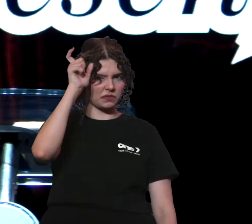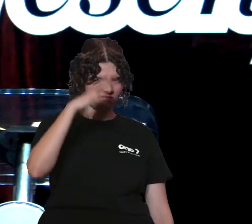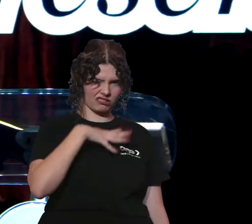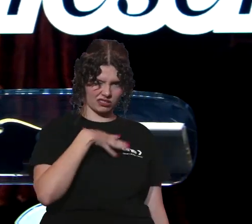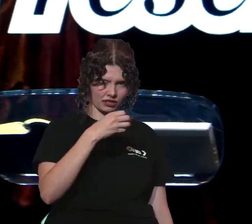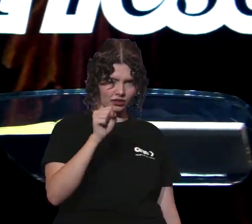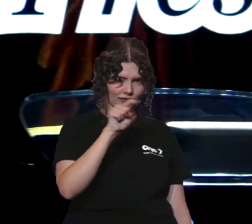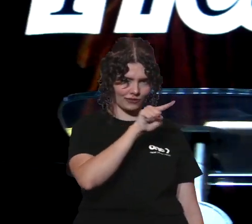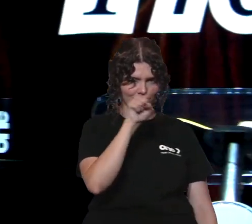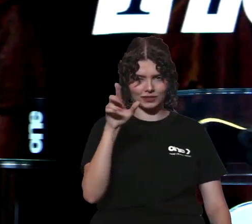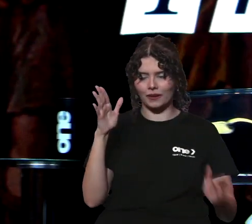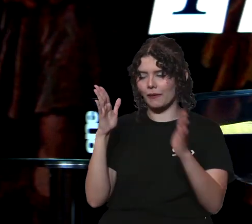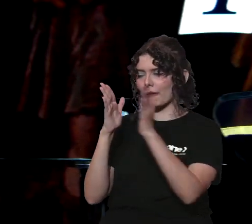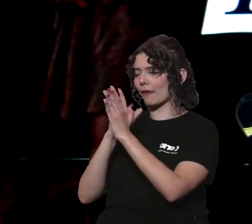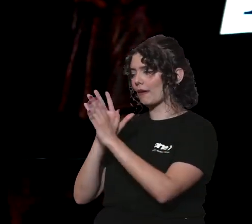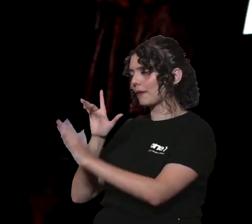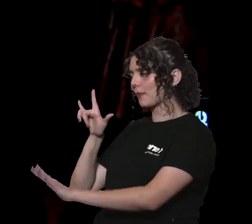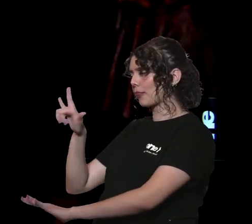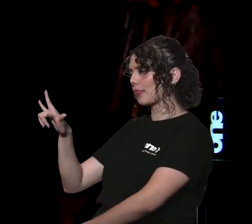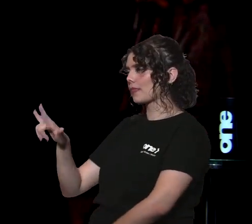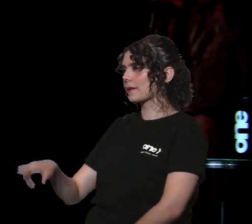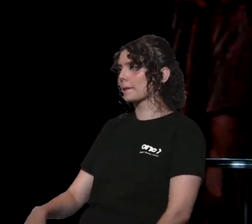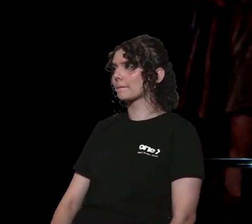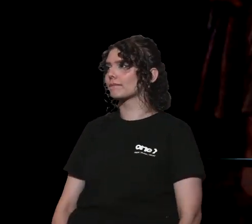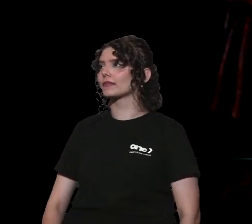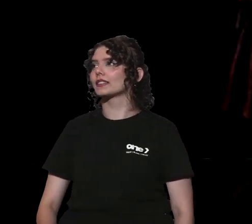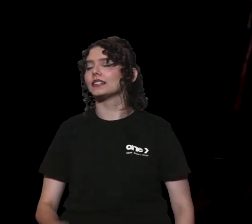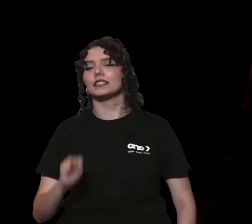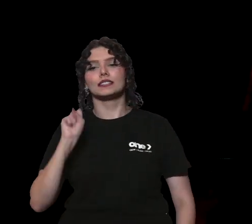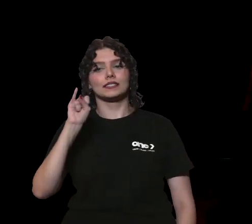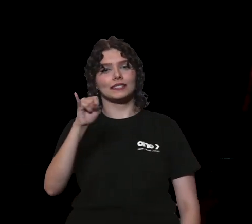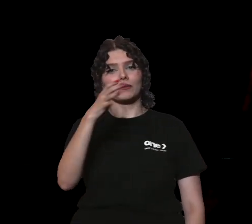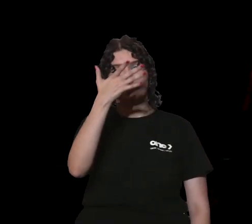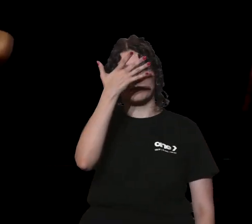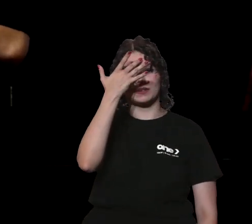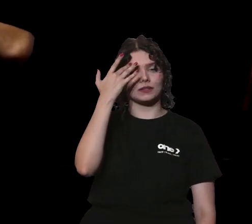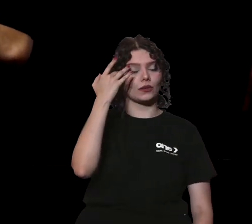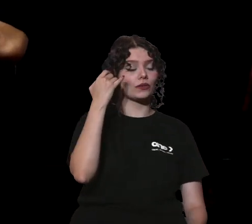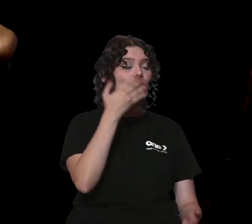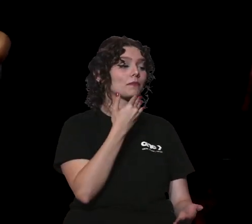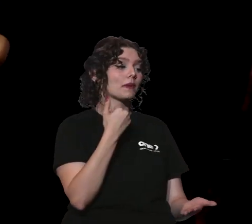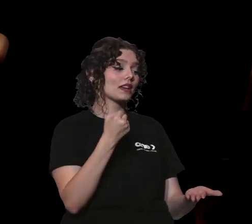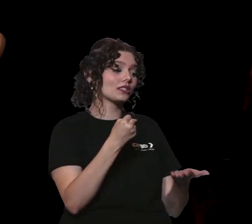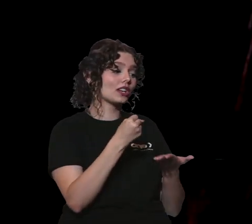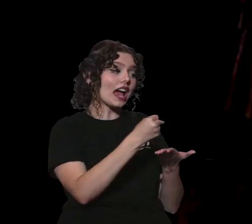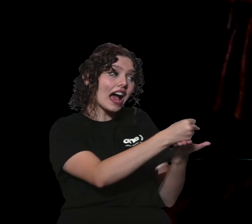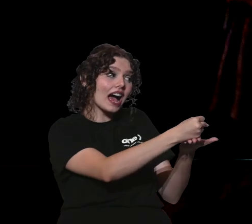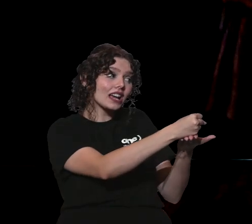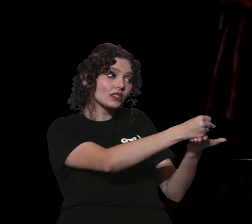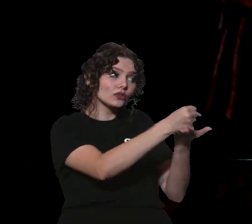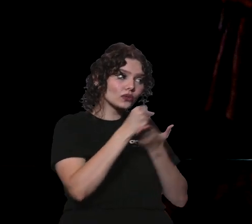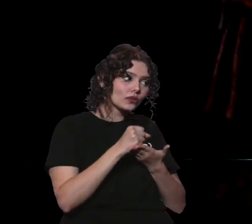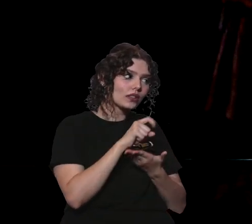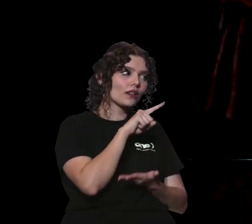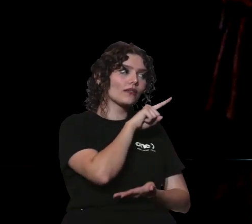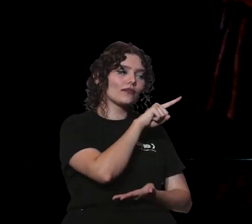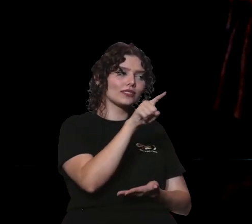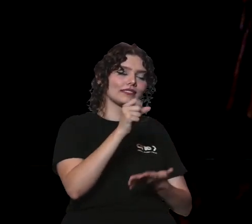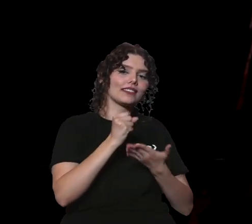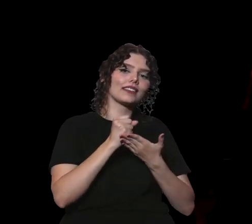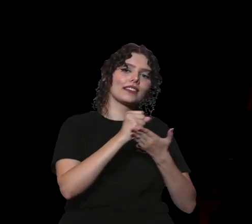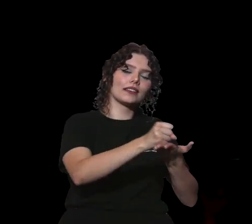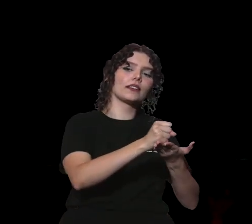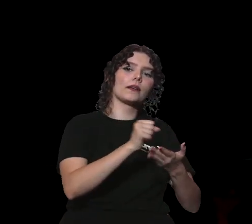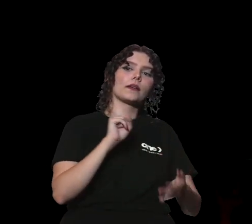Se alguém te pediu alguma coisa emprestado, você vai lá e empresta sem reclamar. Se alguém pediu para andar